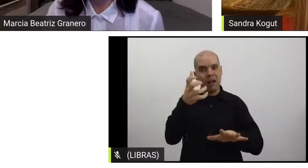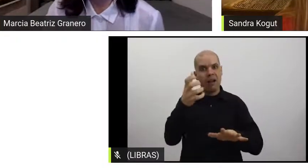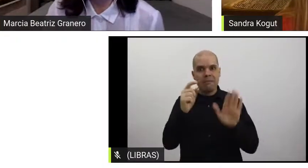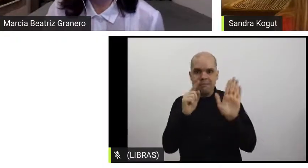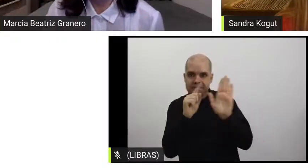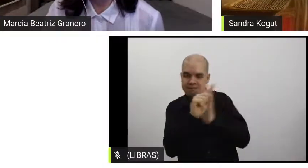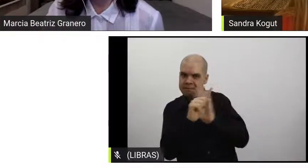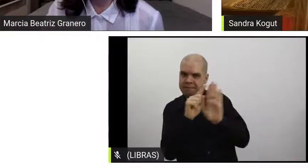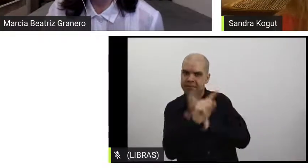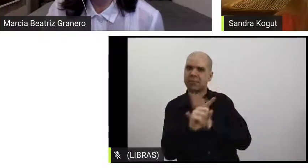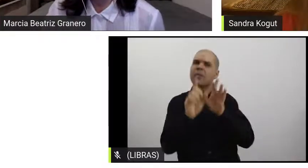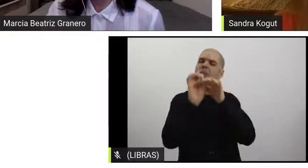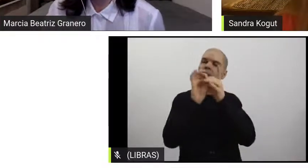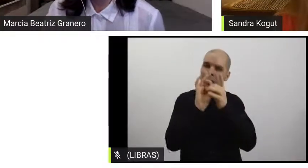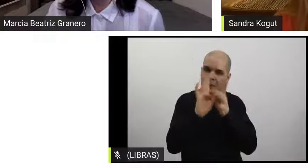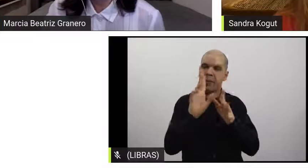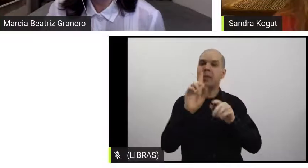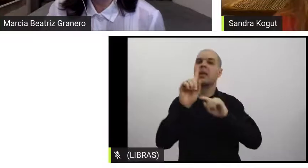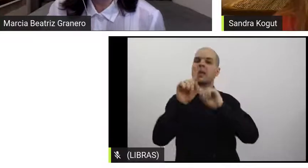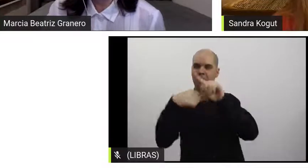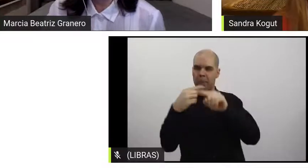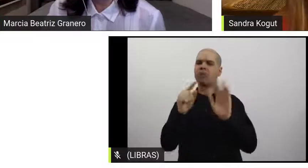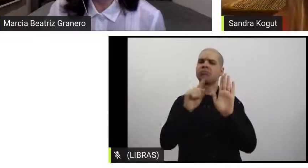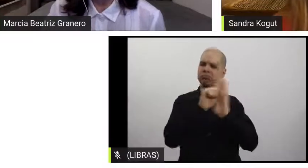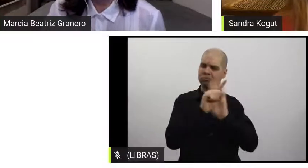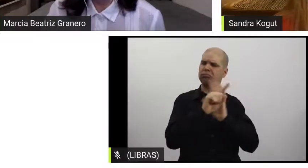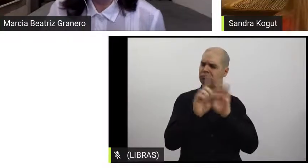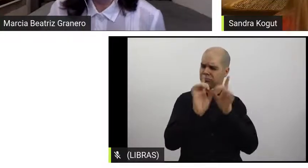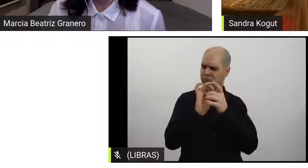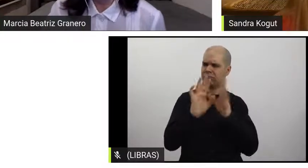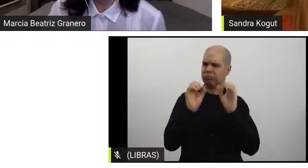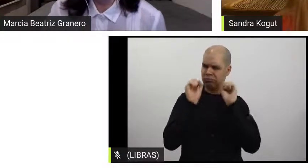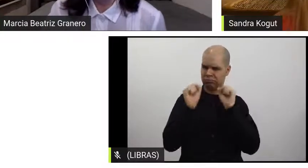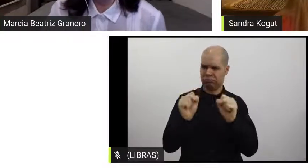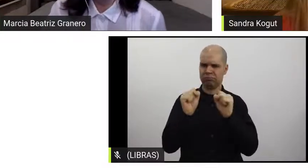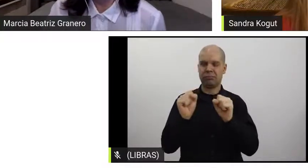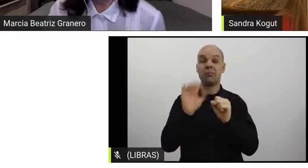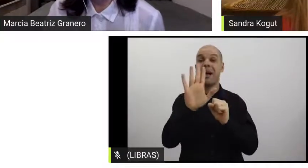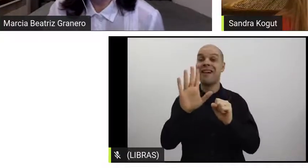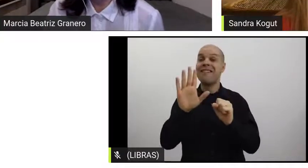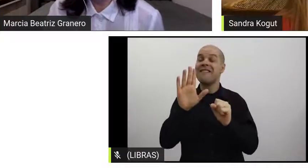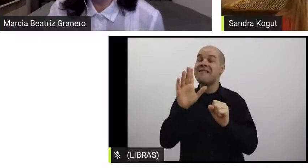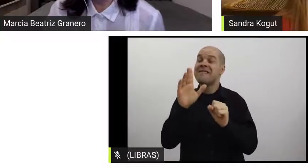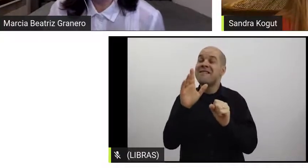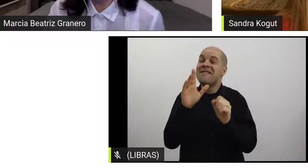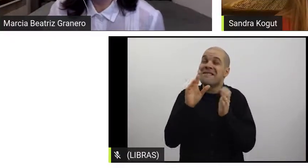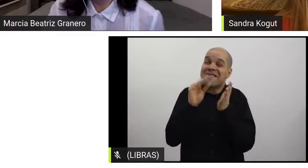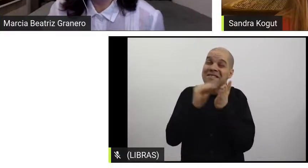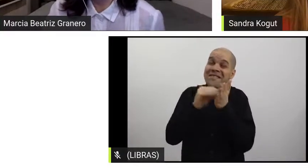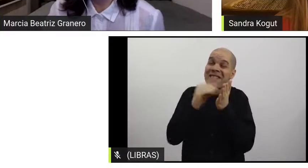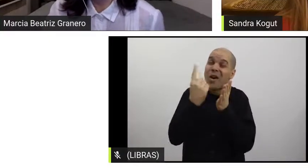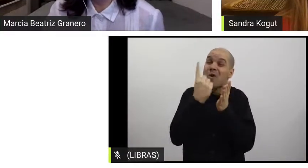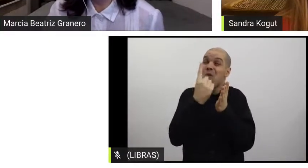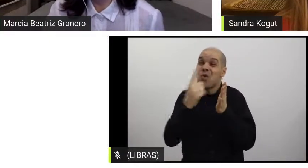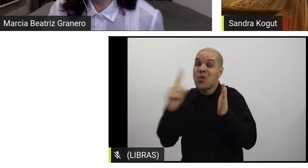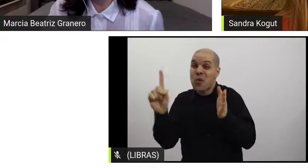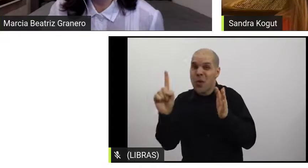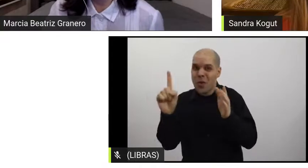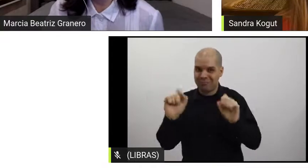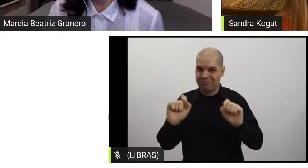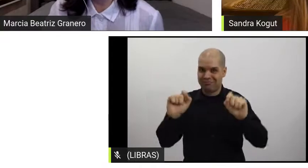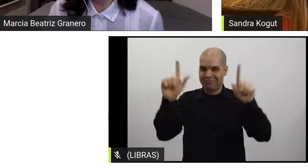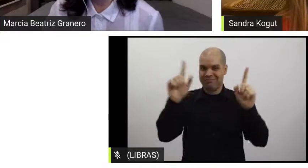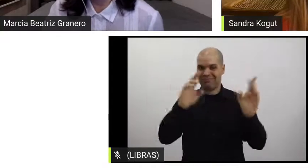a gente abre para as perguntas, e um trabalho que eu selecionei que me interessa muito, que eu quero te escutar depois,